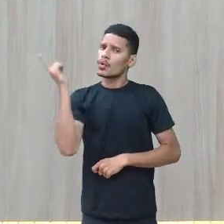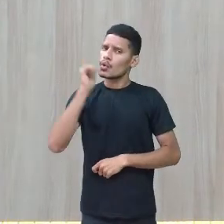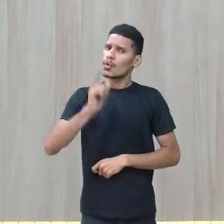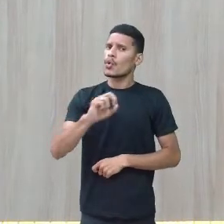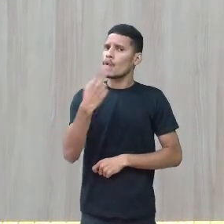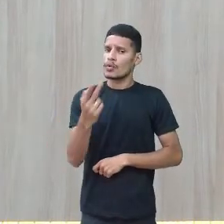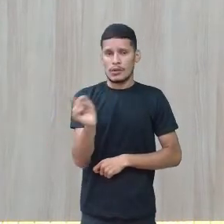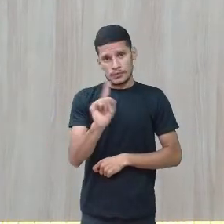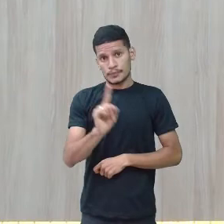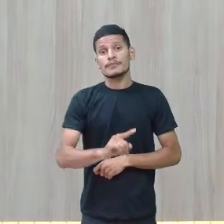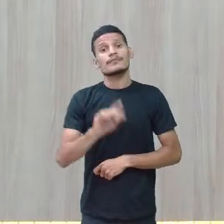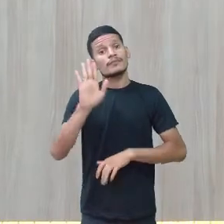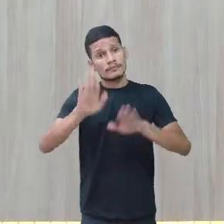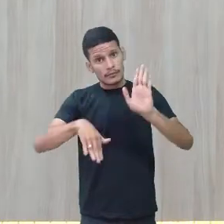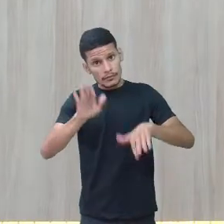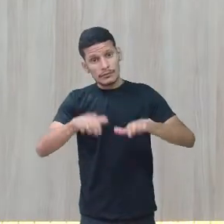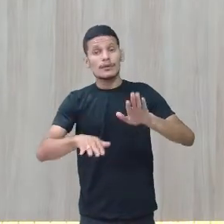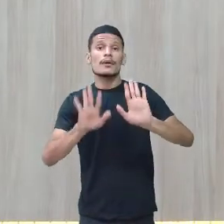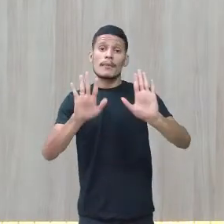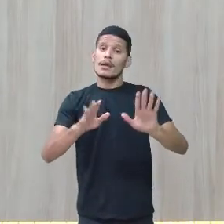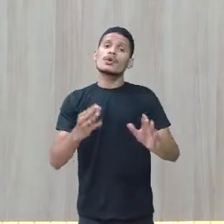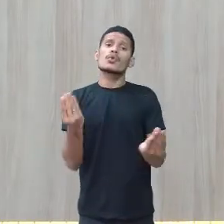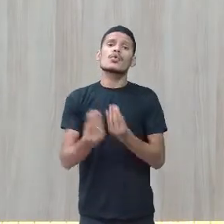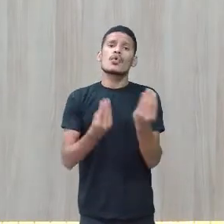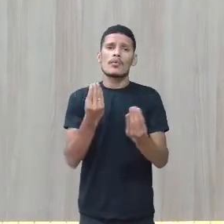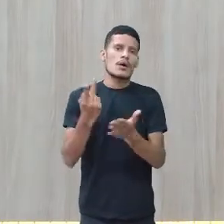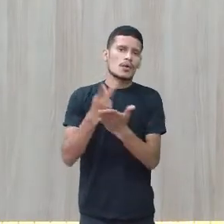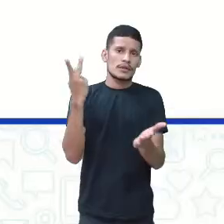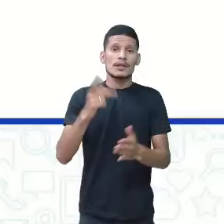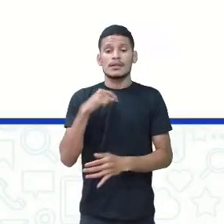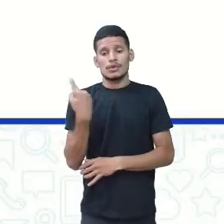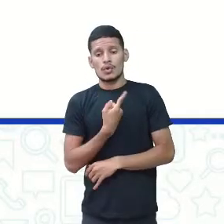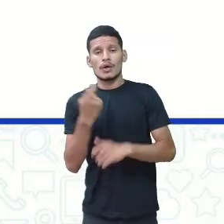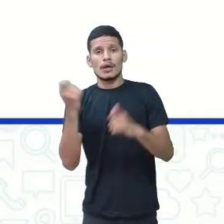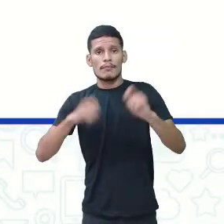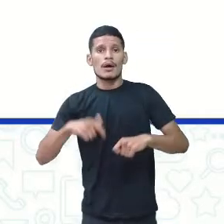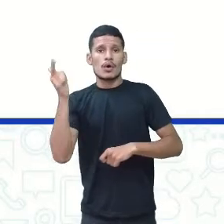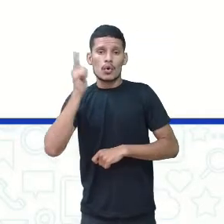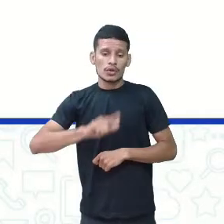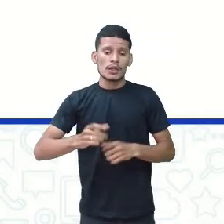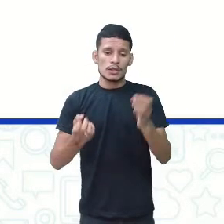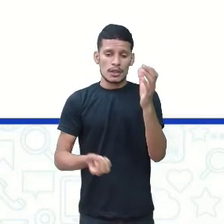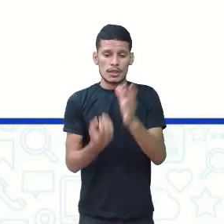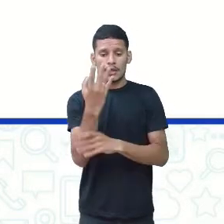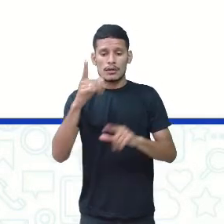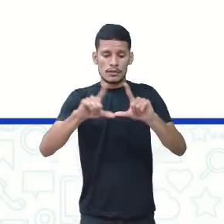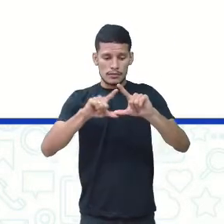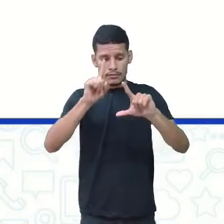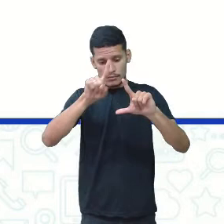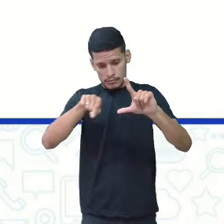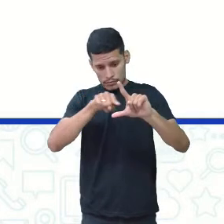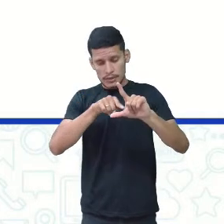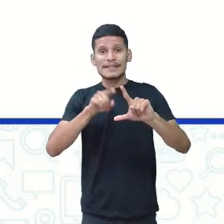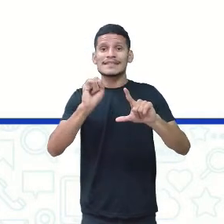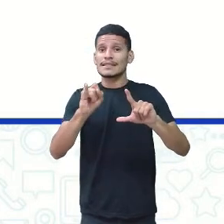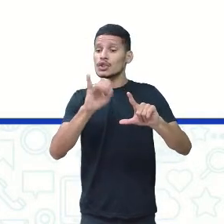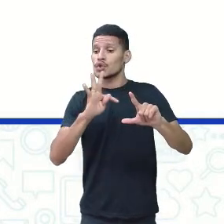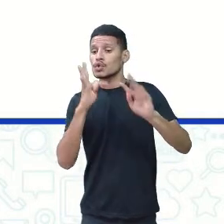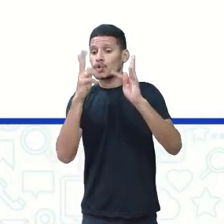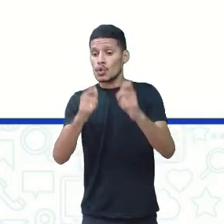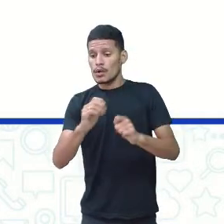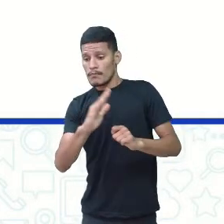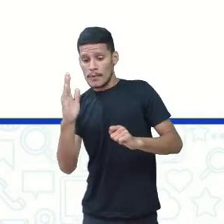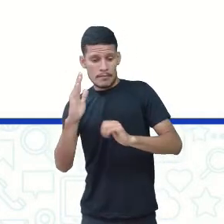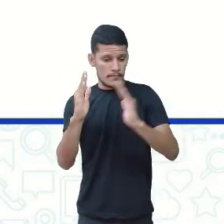E a condição para isso acontecer diz assim, ó, a gente só consegue confeccionar um triângulo se, para todos os lados, a